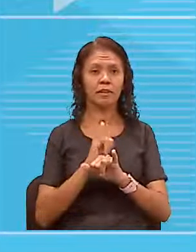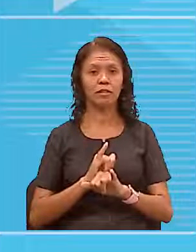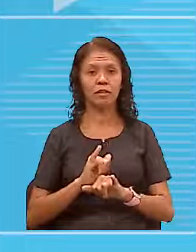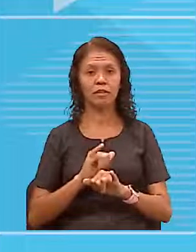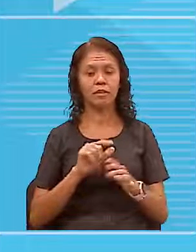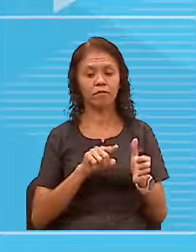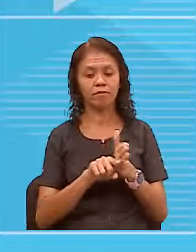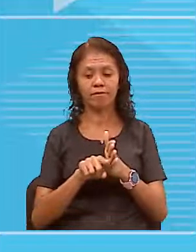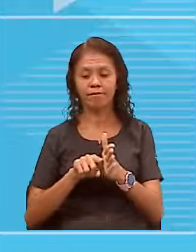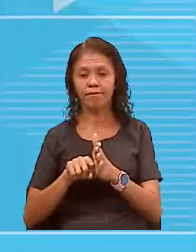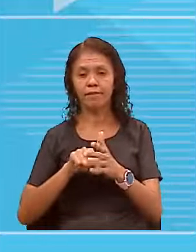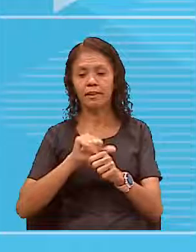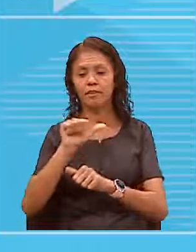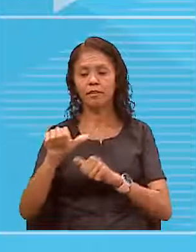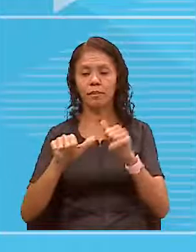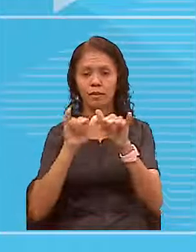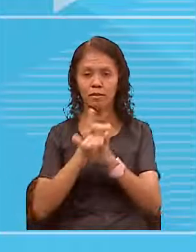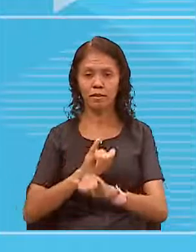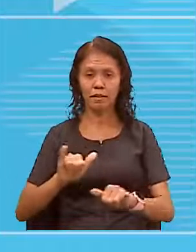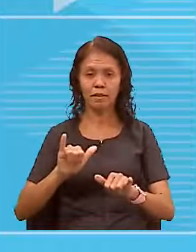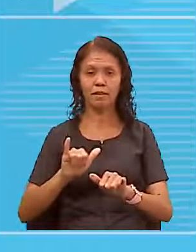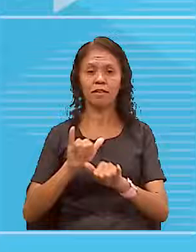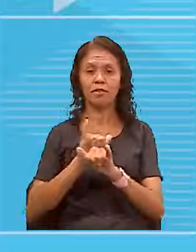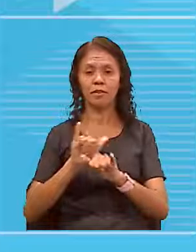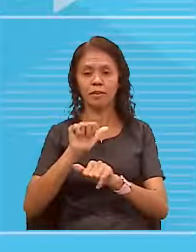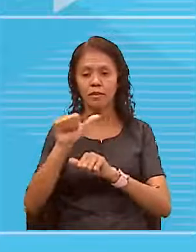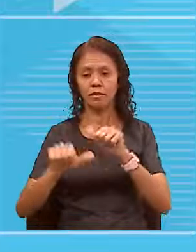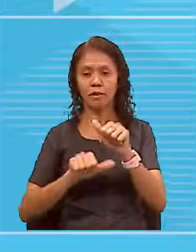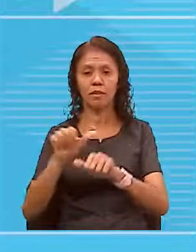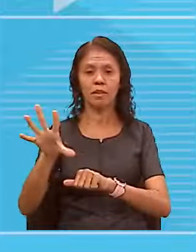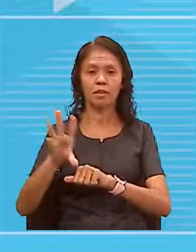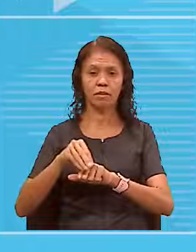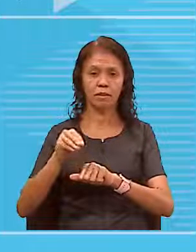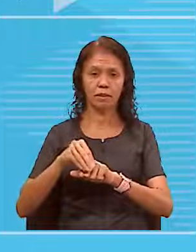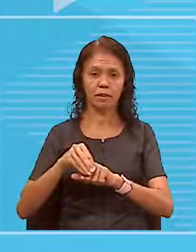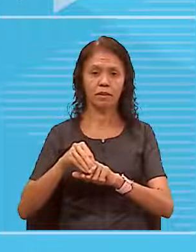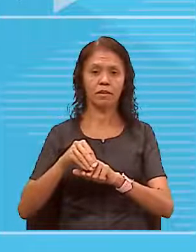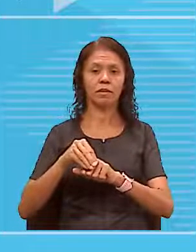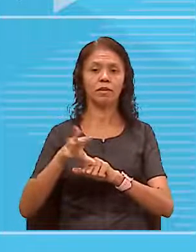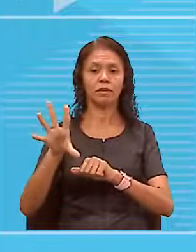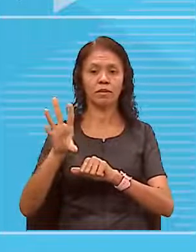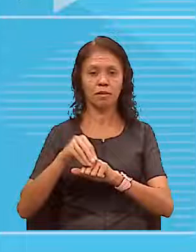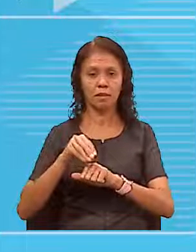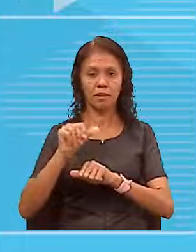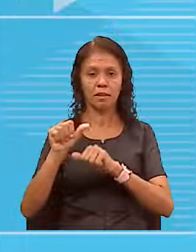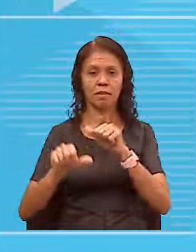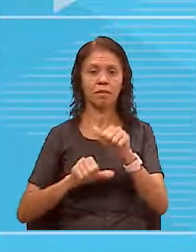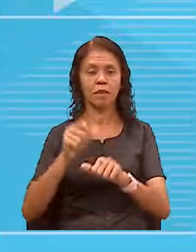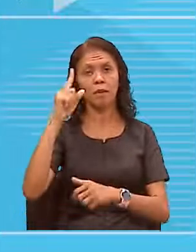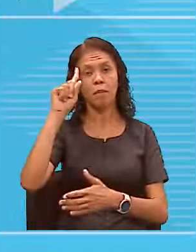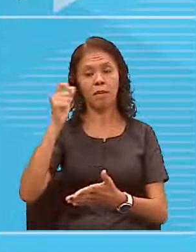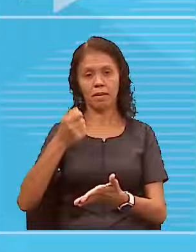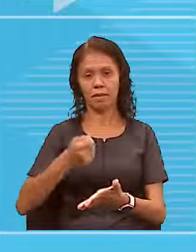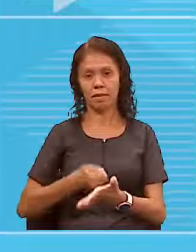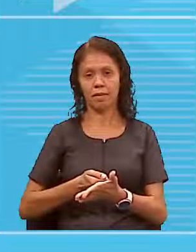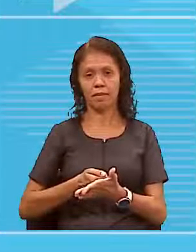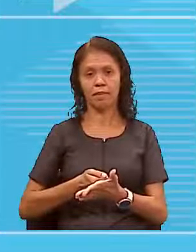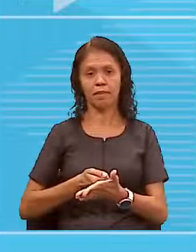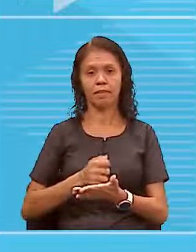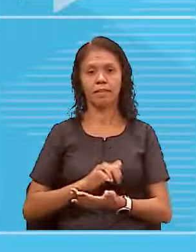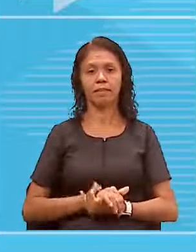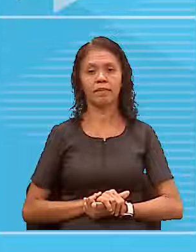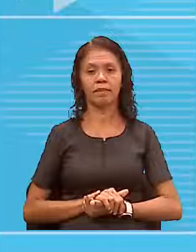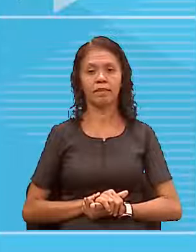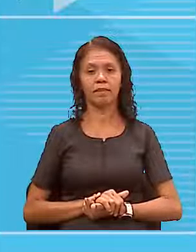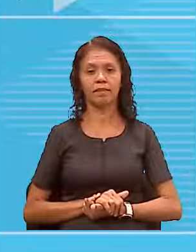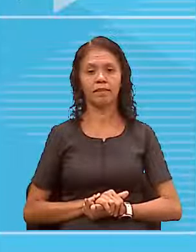informação, informação transformei em conhecimento e conhecimento tomei a decisão. Certo? Então, meus queridos